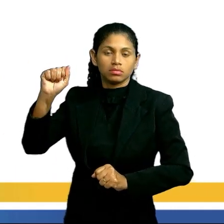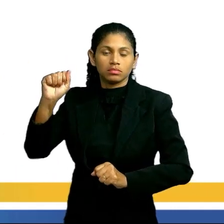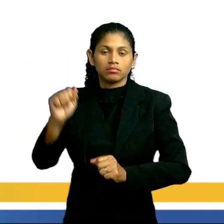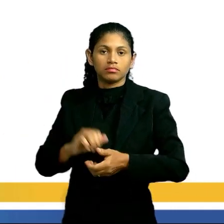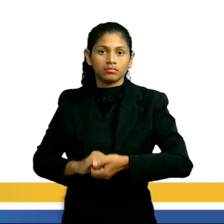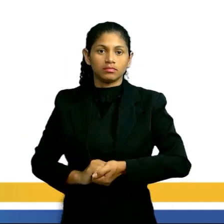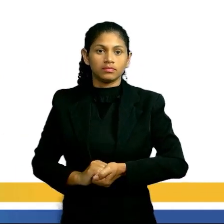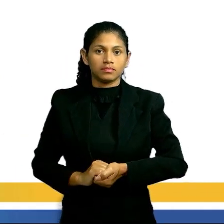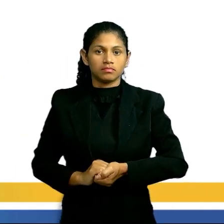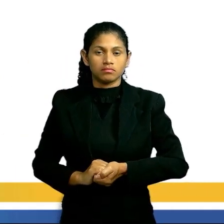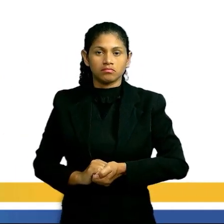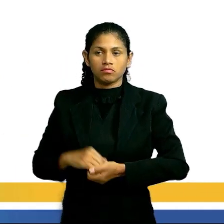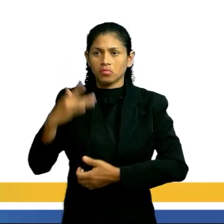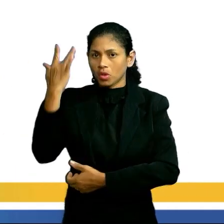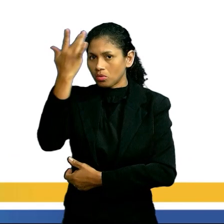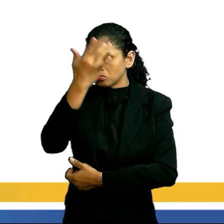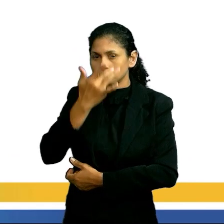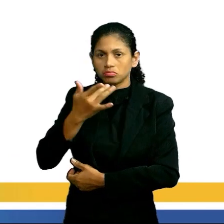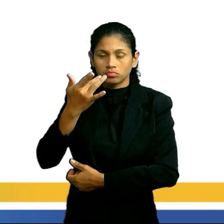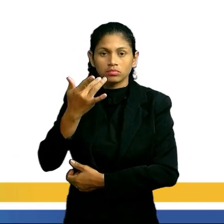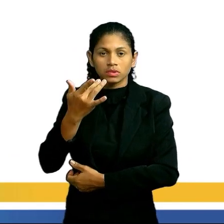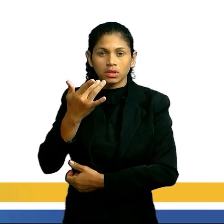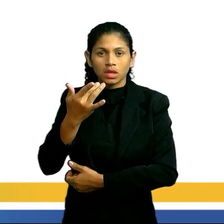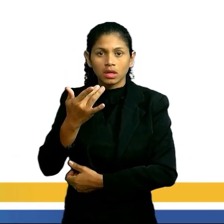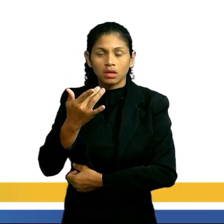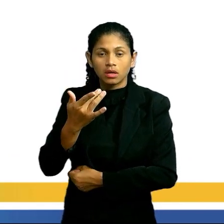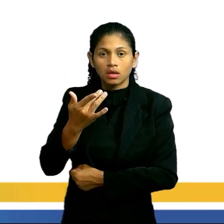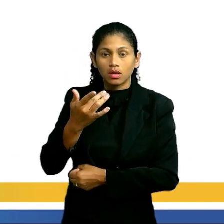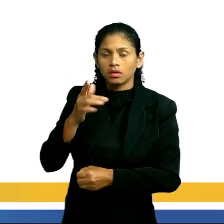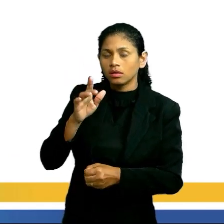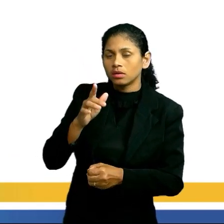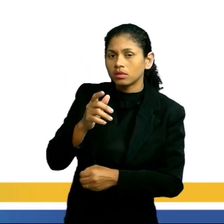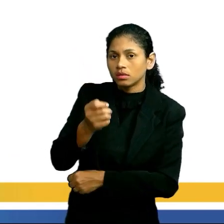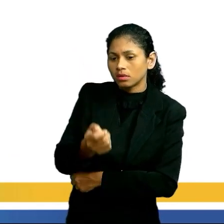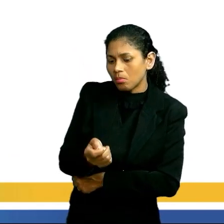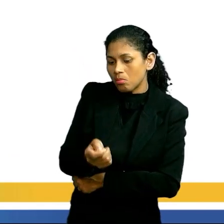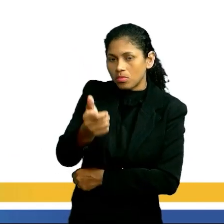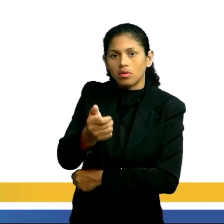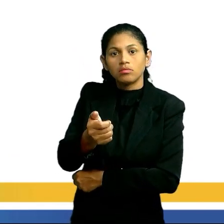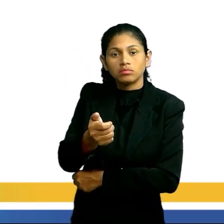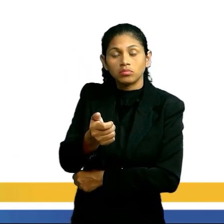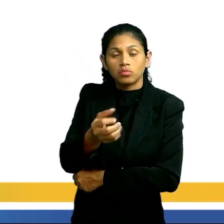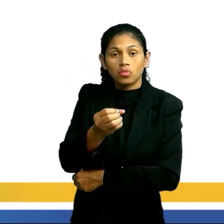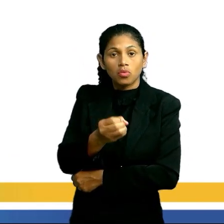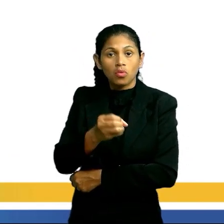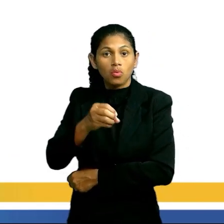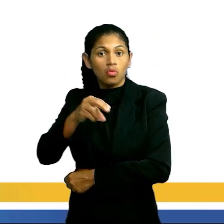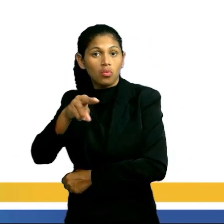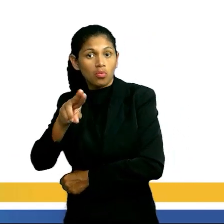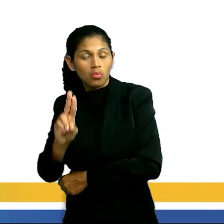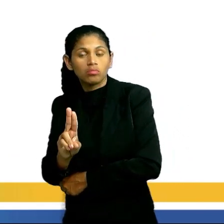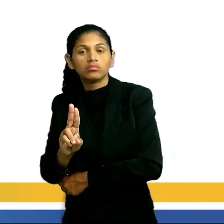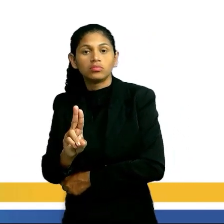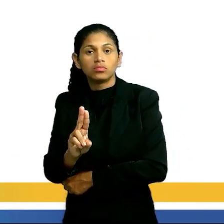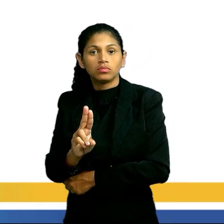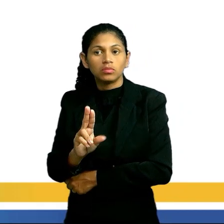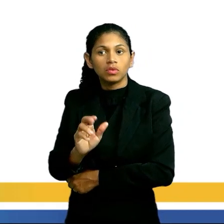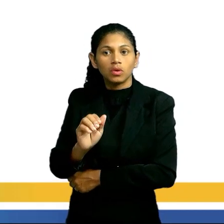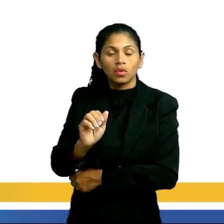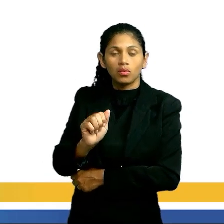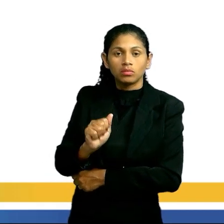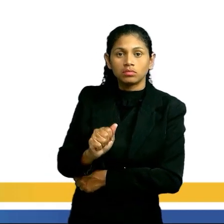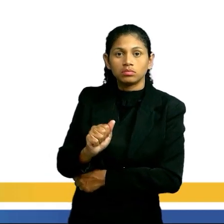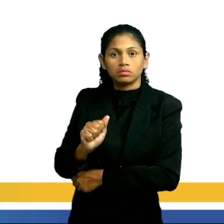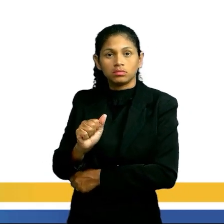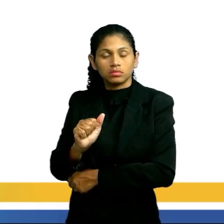uma cara na moeda e um ás de espada no baralho. No caso,